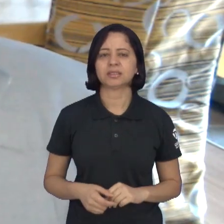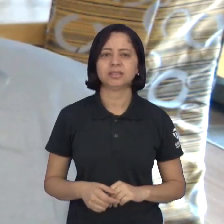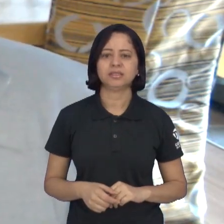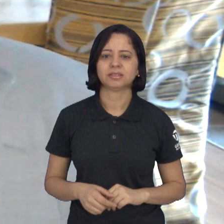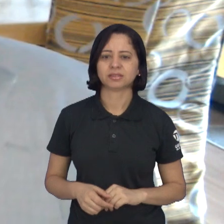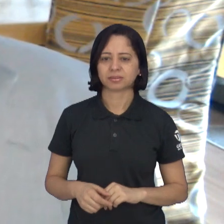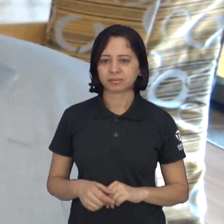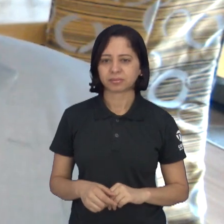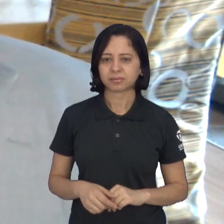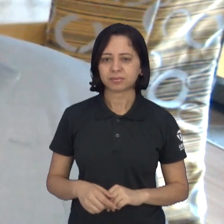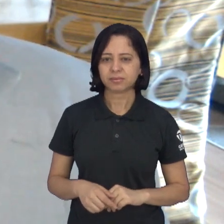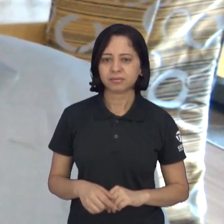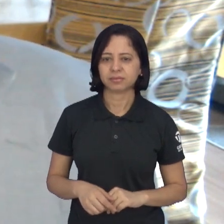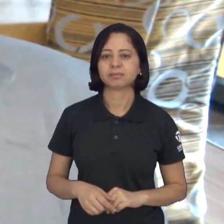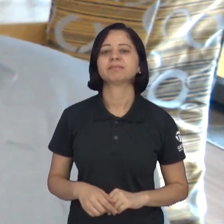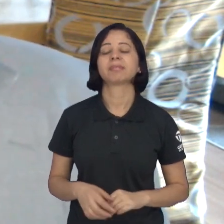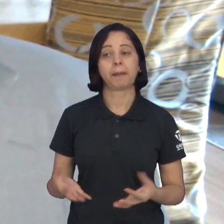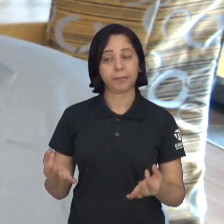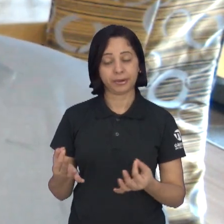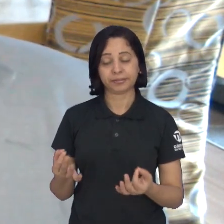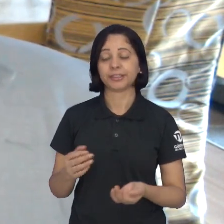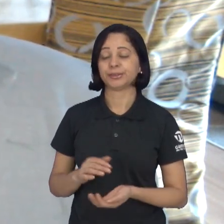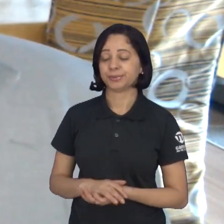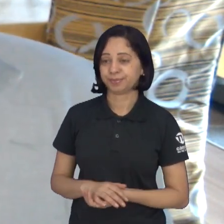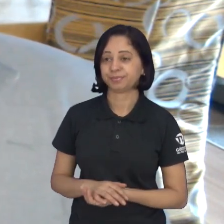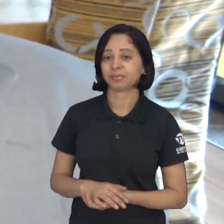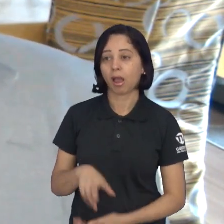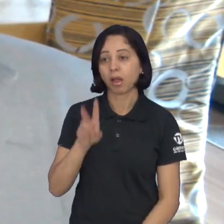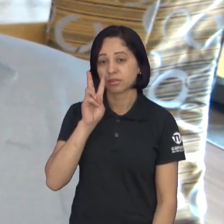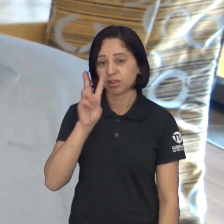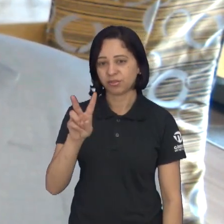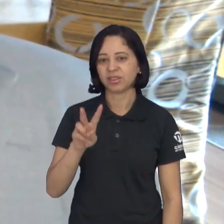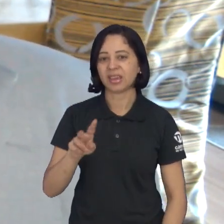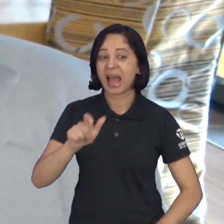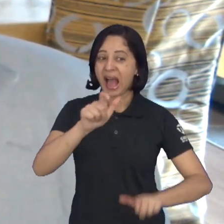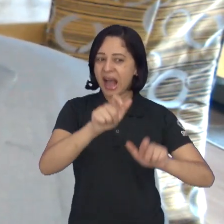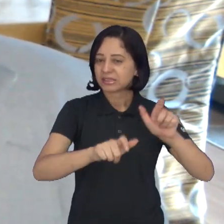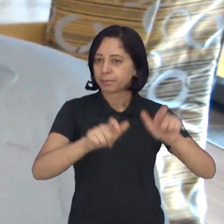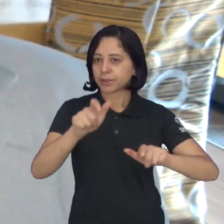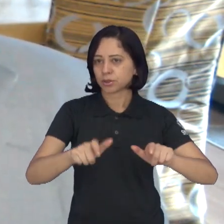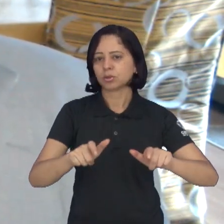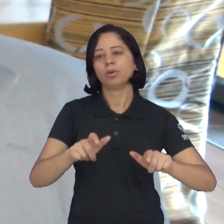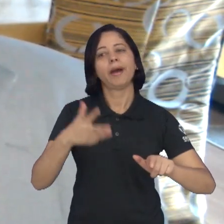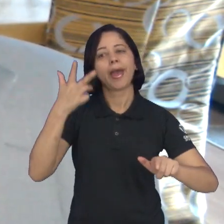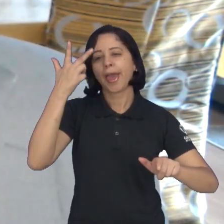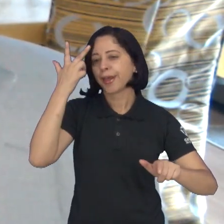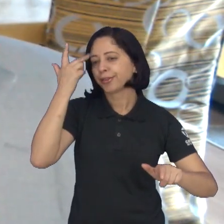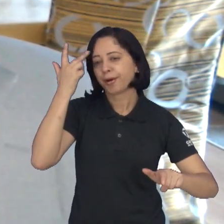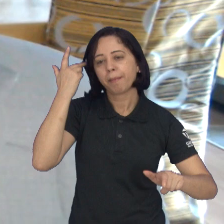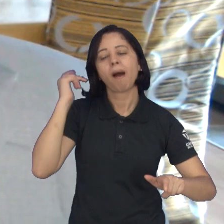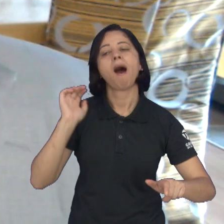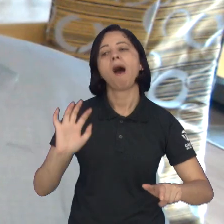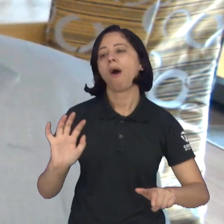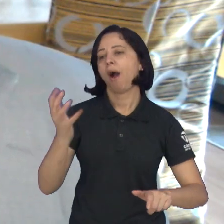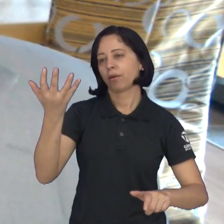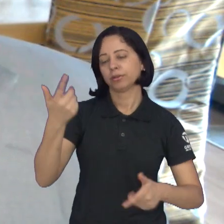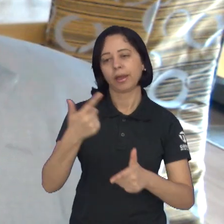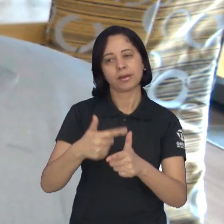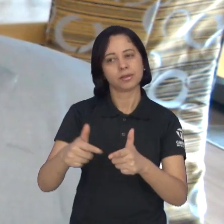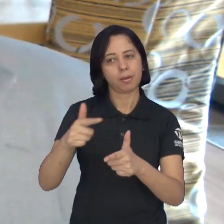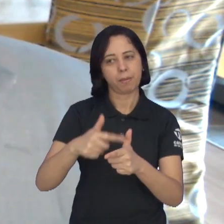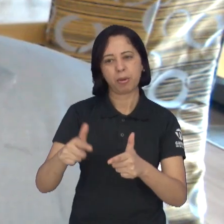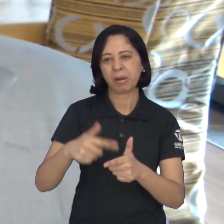Perfeito. Como a gente viu, né, todo mundo é sujeito a problemas e serviços,